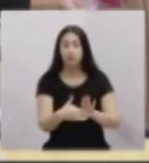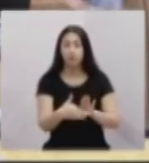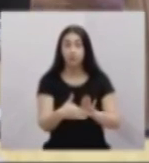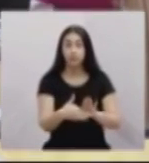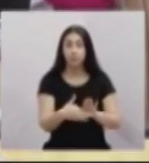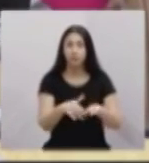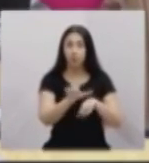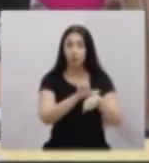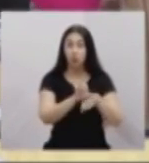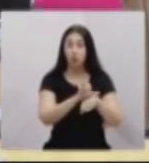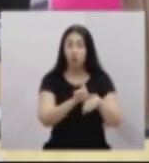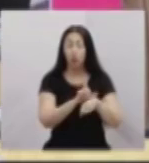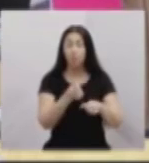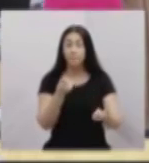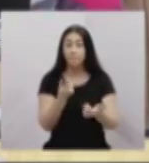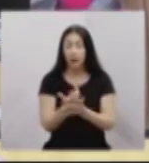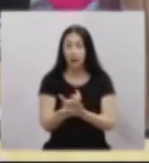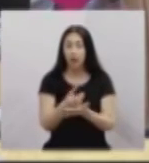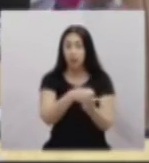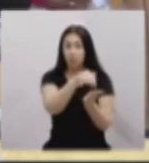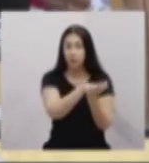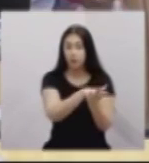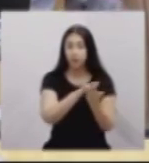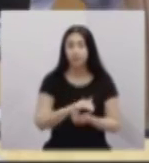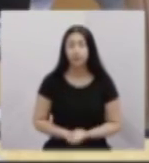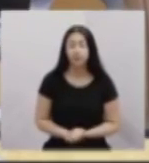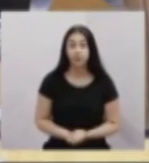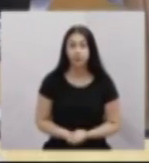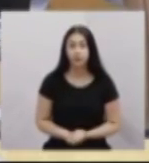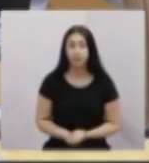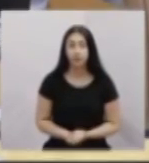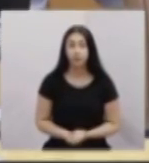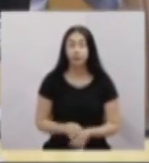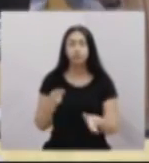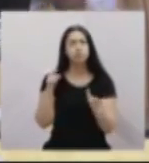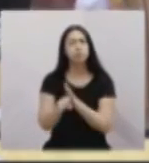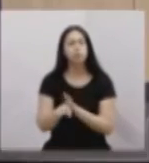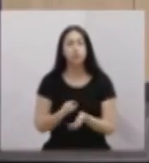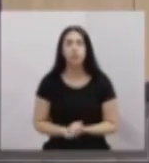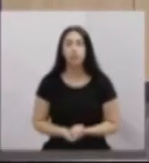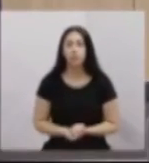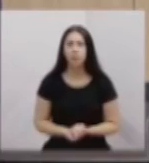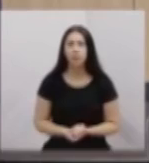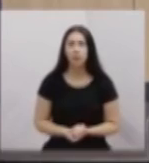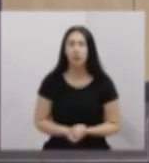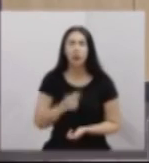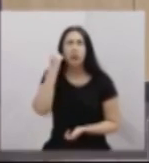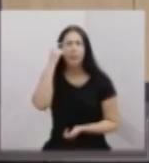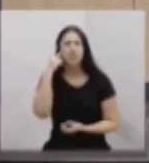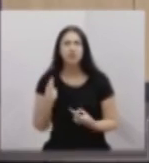ou amenizar o impacto financeiro da aplicação dessas multas? Qual a previsão de arrecadação com as